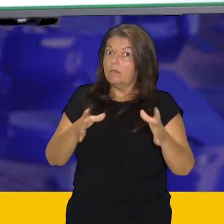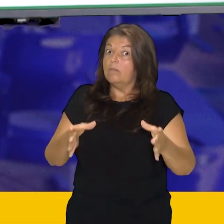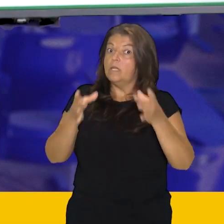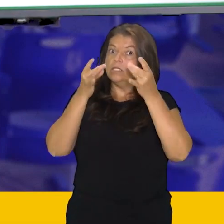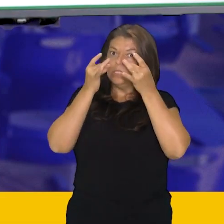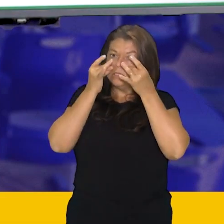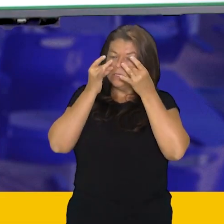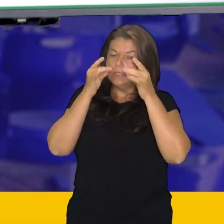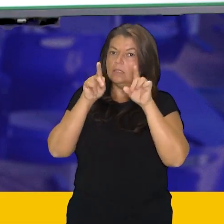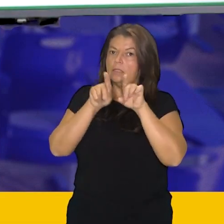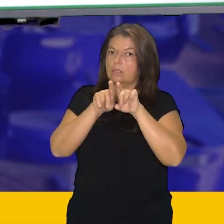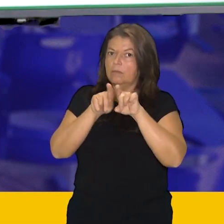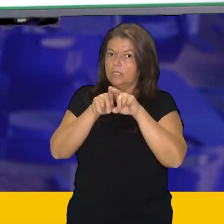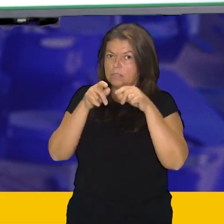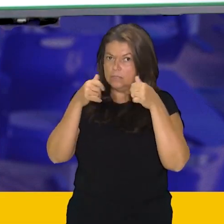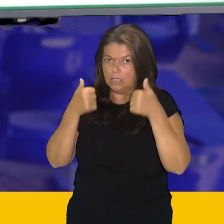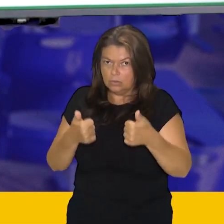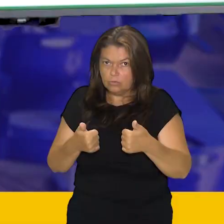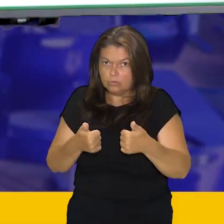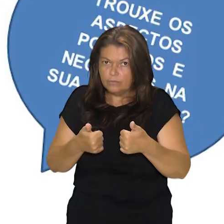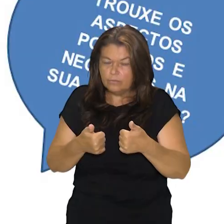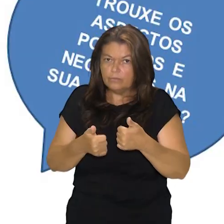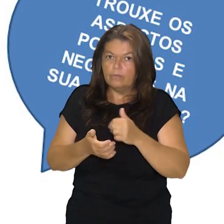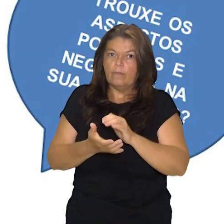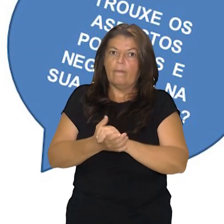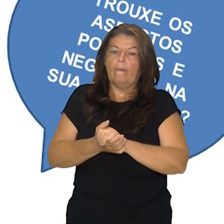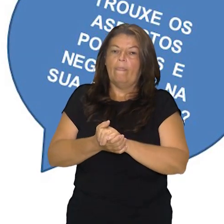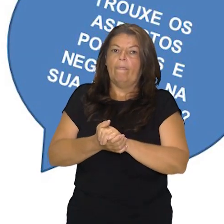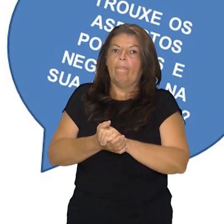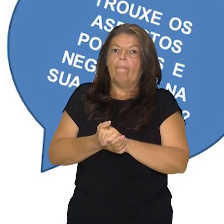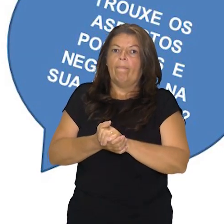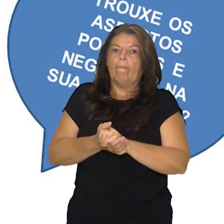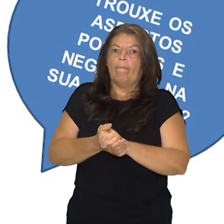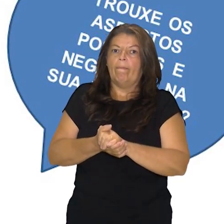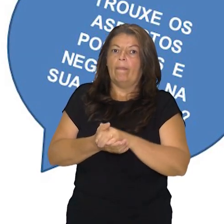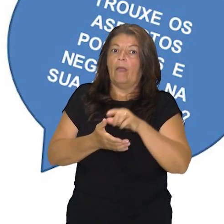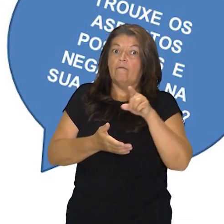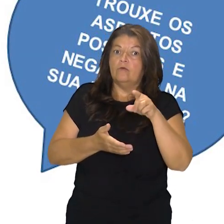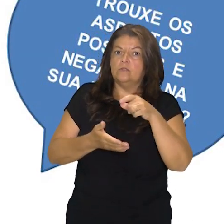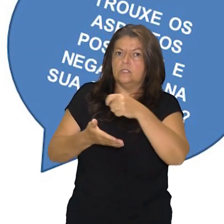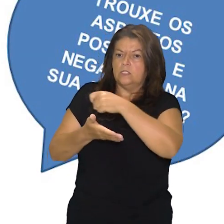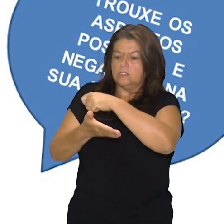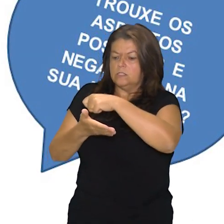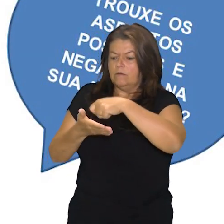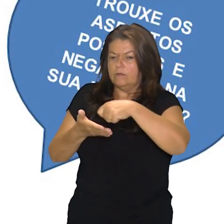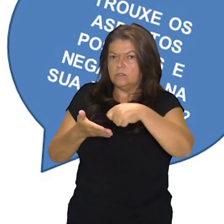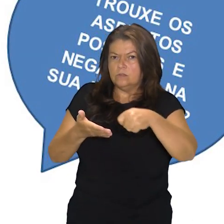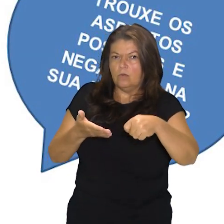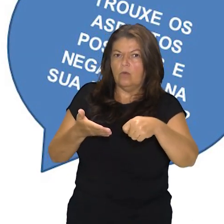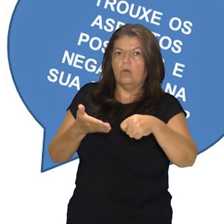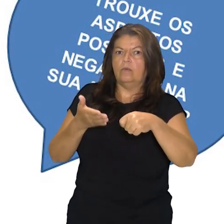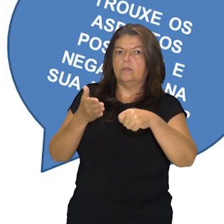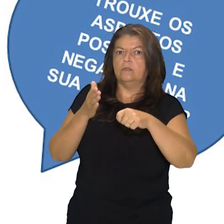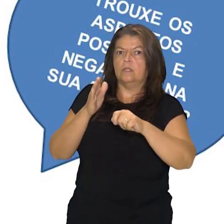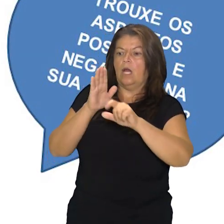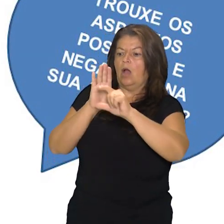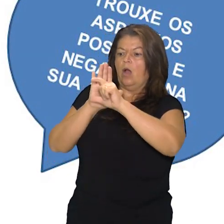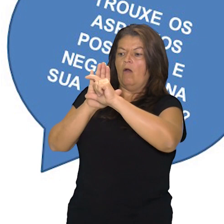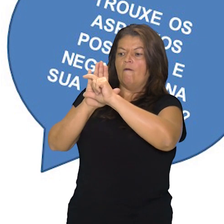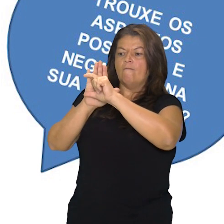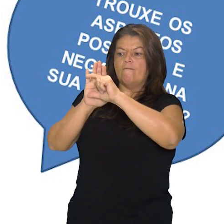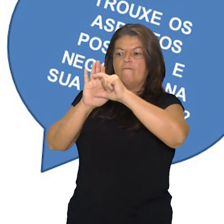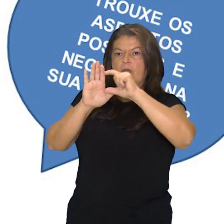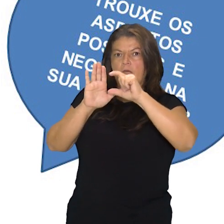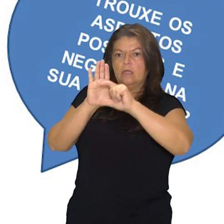atenção também nesses outros aspectos, certo? Você escreveu sobre a organização dos versos e estrofes